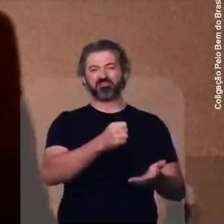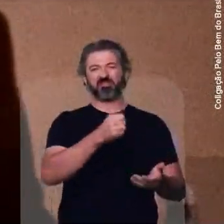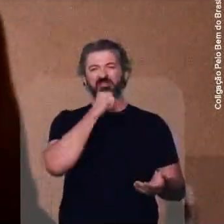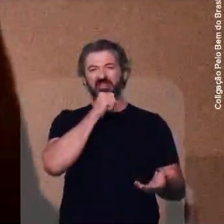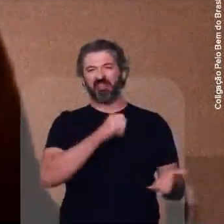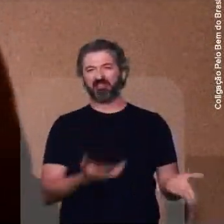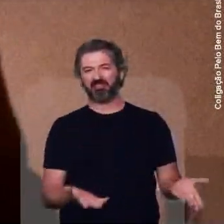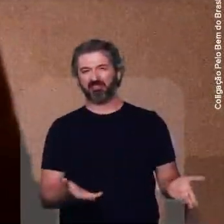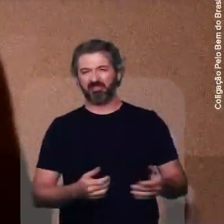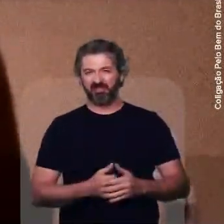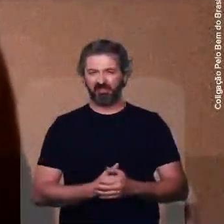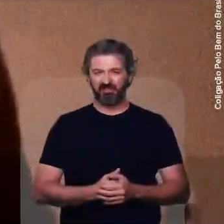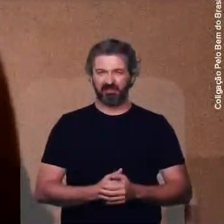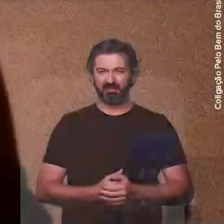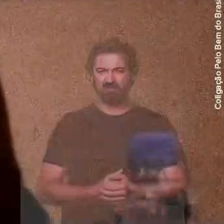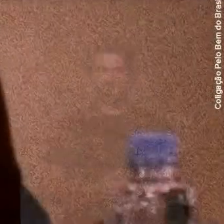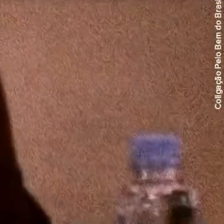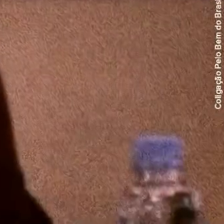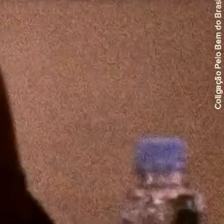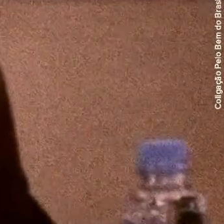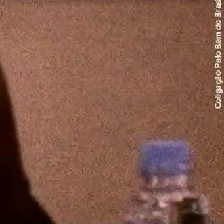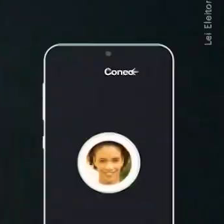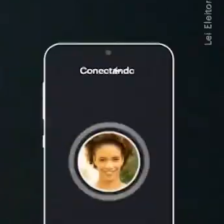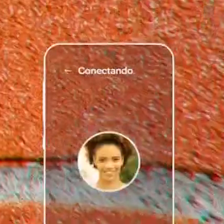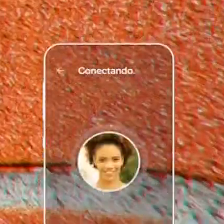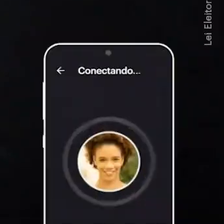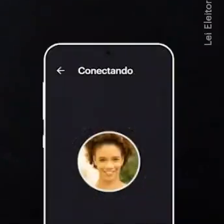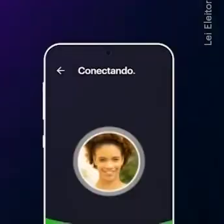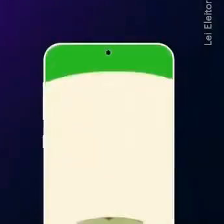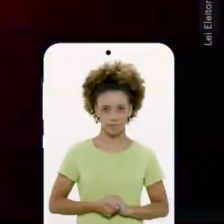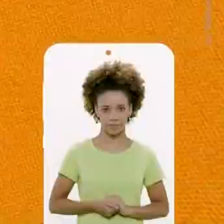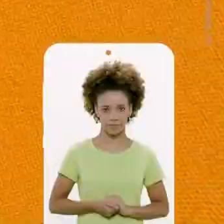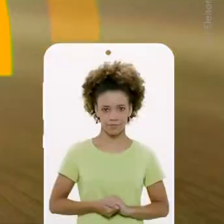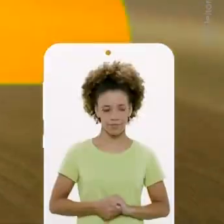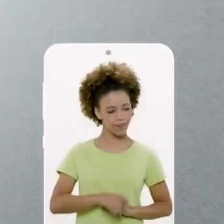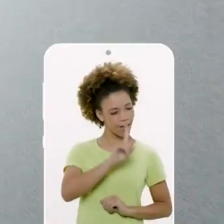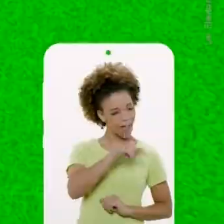valores, é uma coisa muito atrasada.